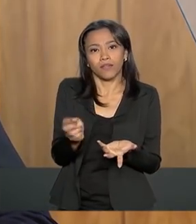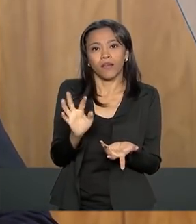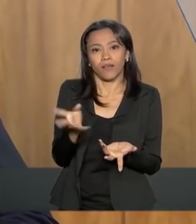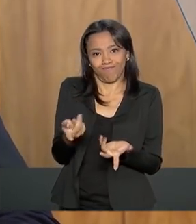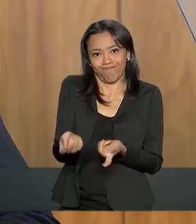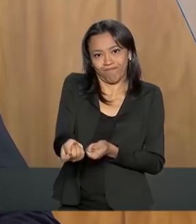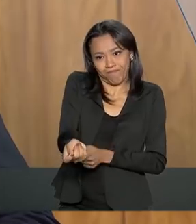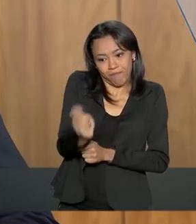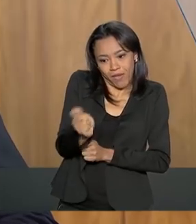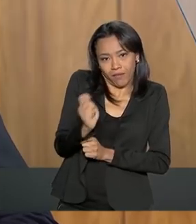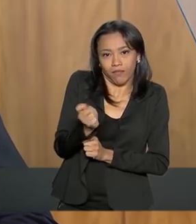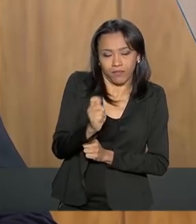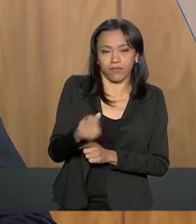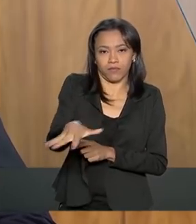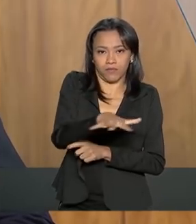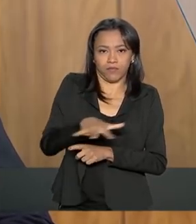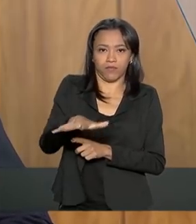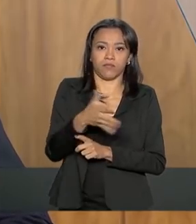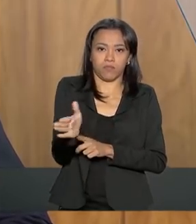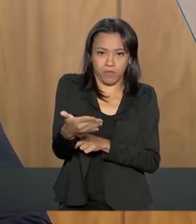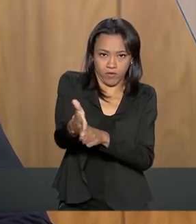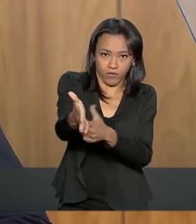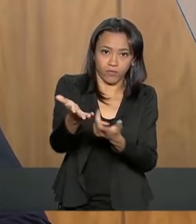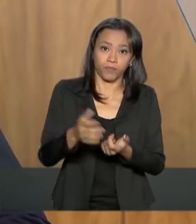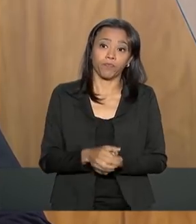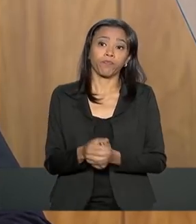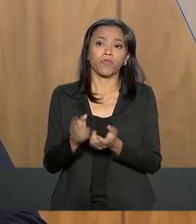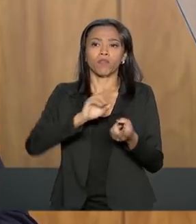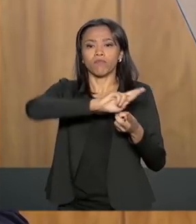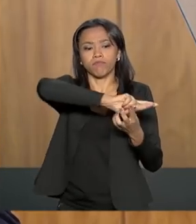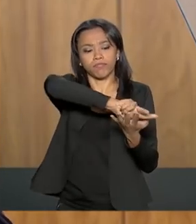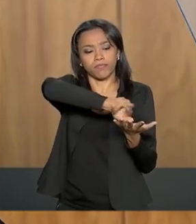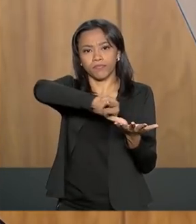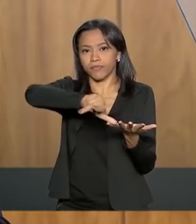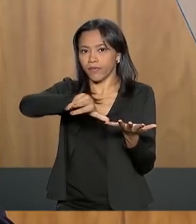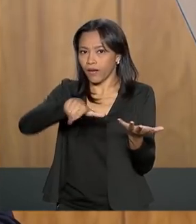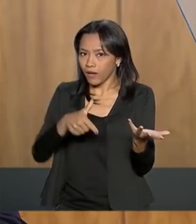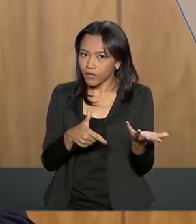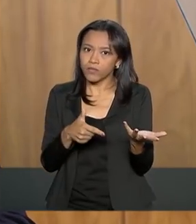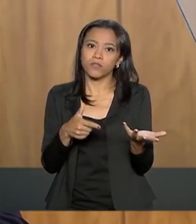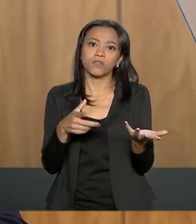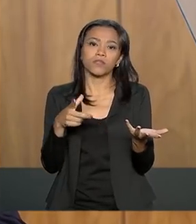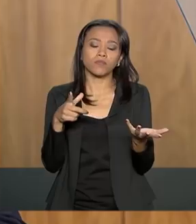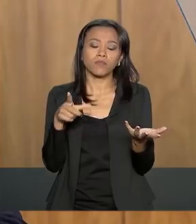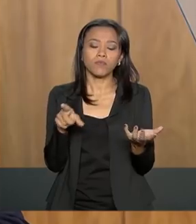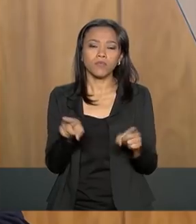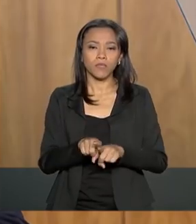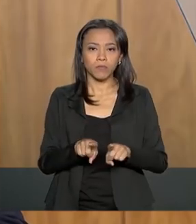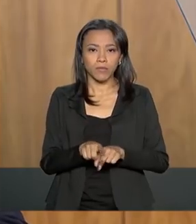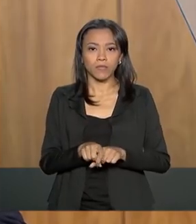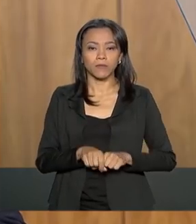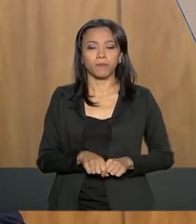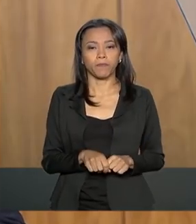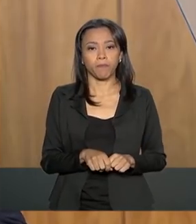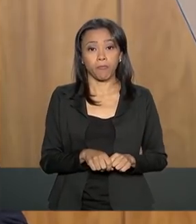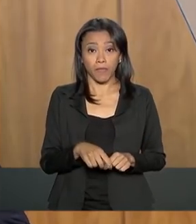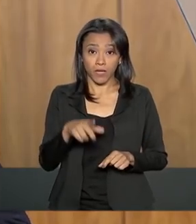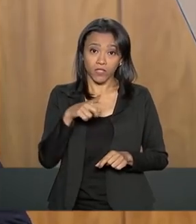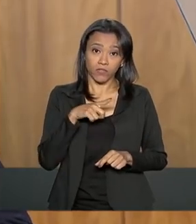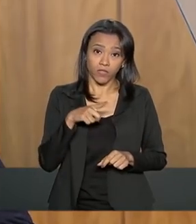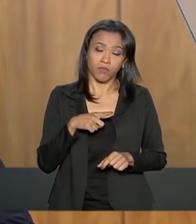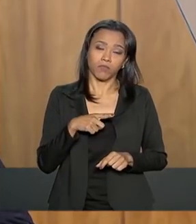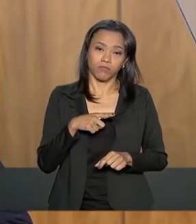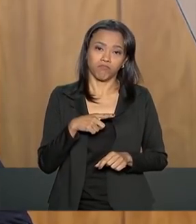piscicultura. Então, as questões as mais variadas possíveis, trouxemos a bom